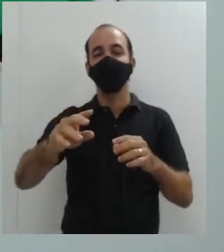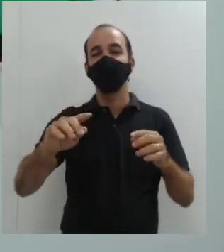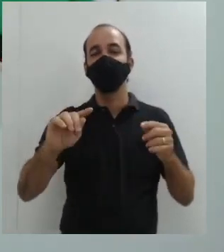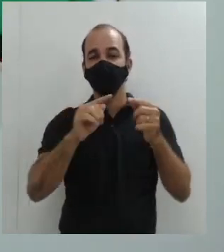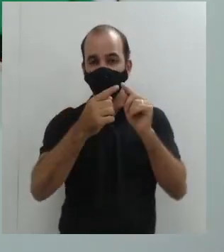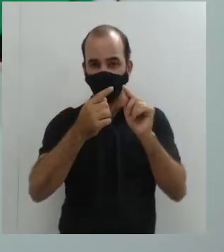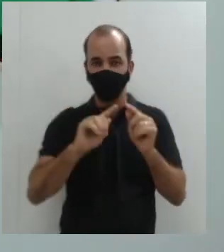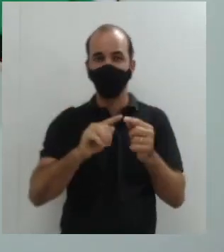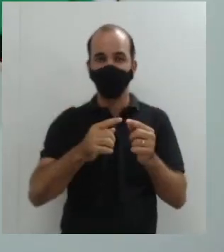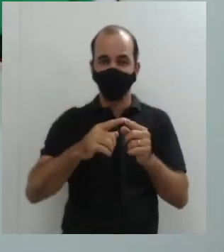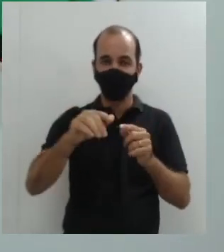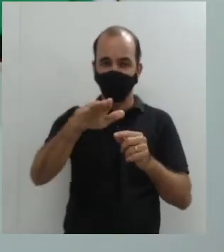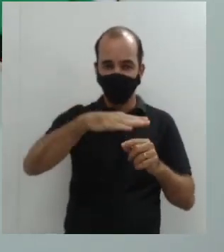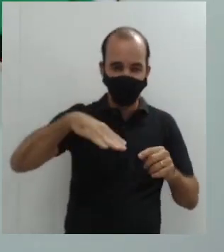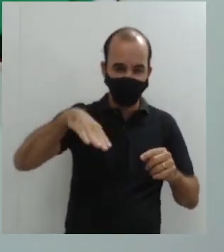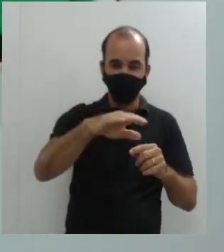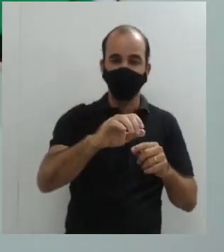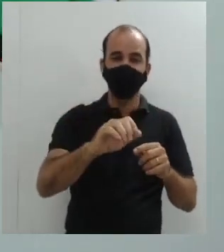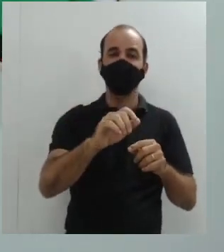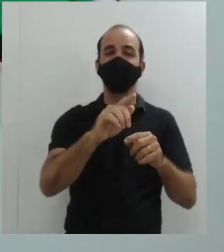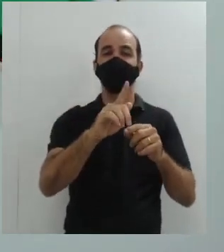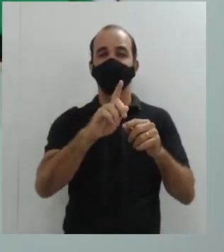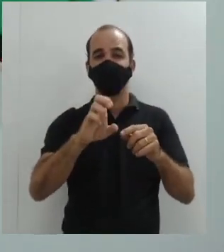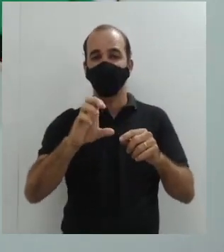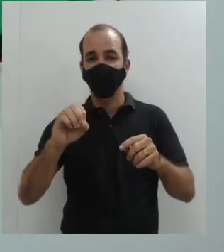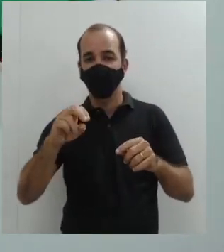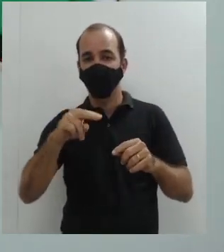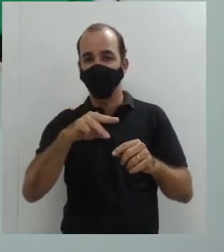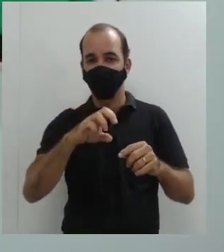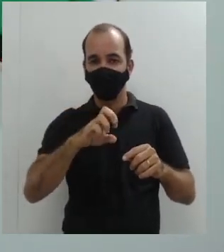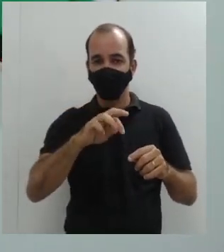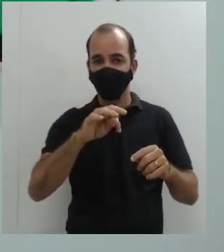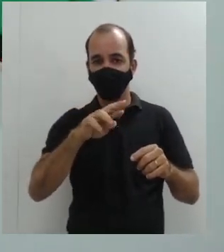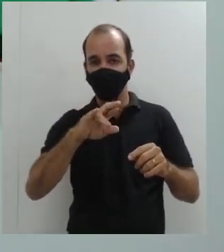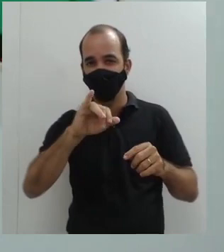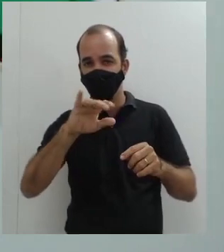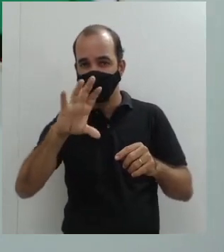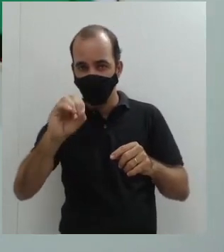cada um deles e percebemos aí na área da superfície